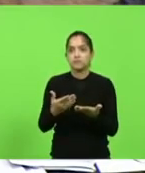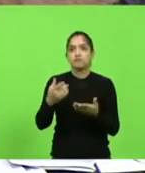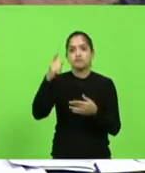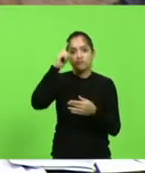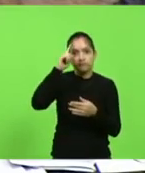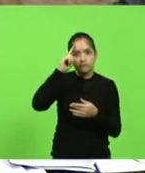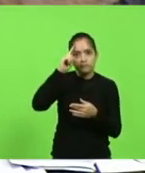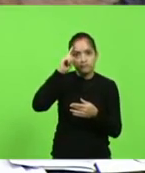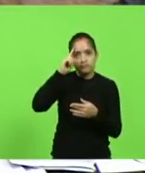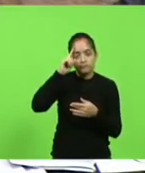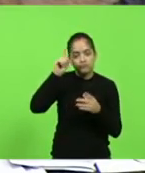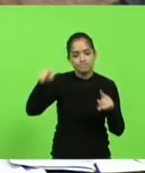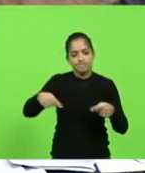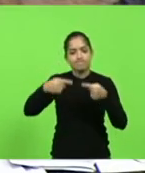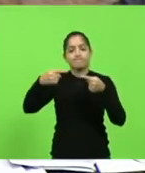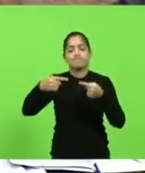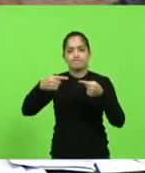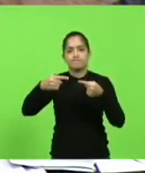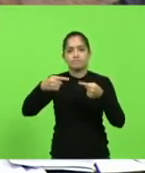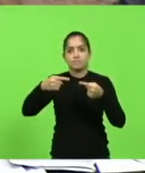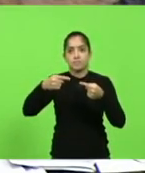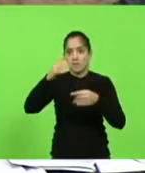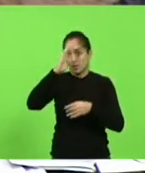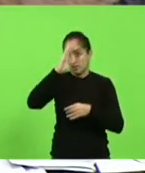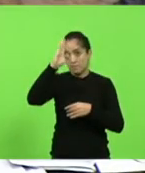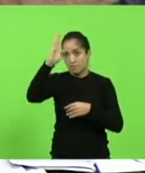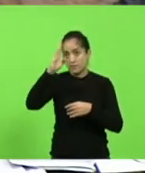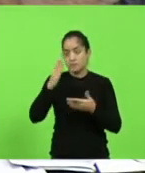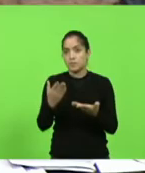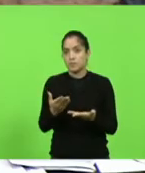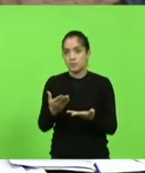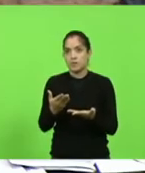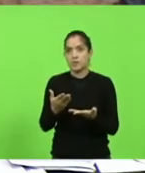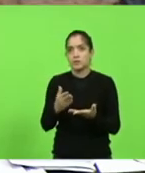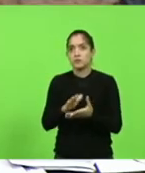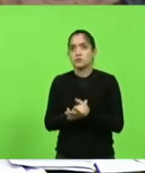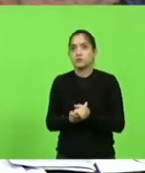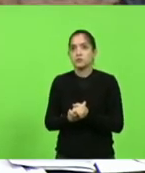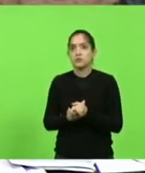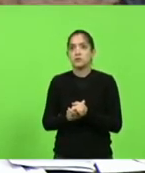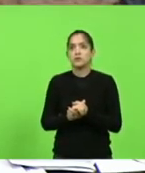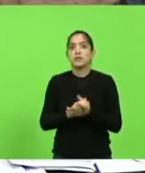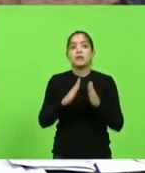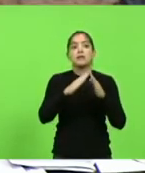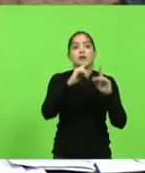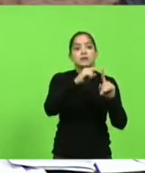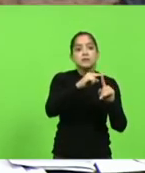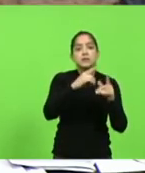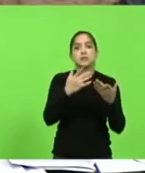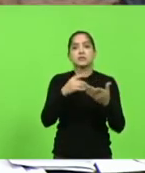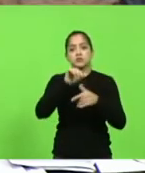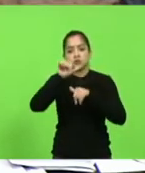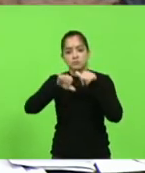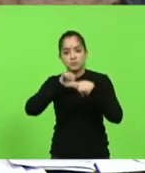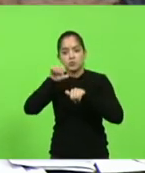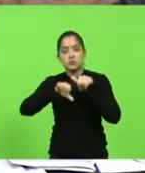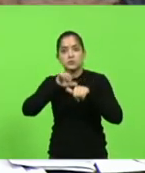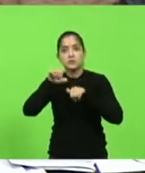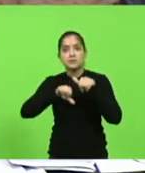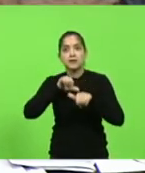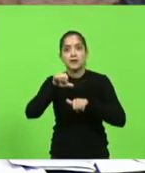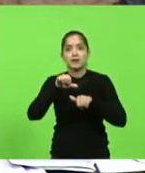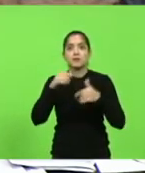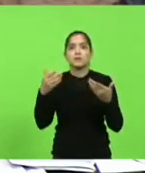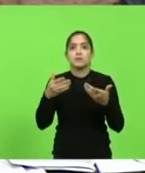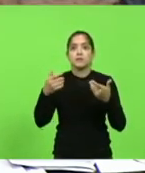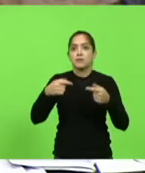nosso combate lá na rua, lá, e principalmente com nossos joelhos dobrados dentro da igreja também, nós vamos mudar esse país aqui. Nós vamos mudar